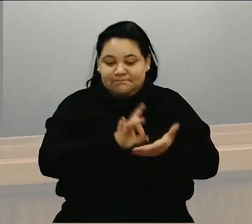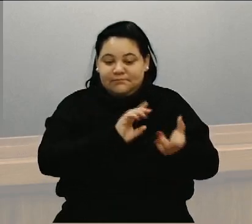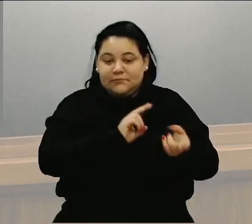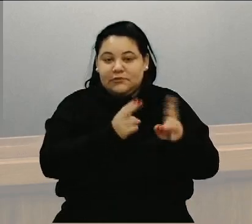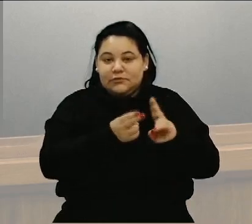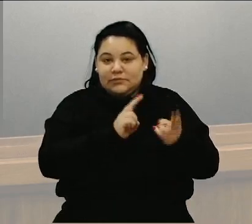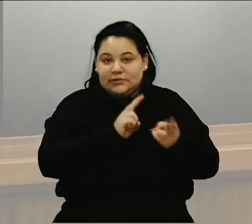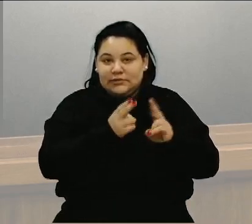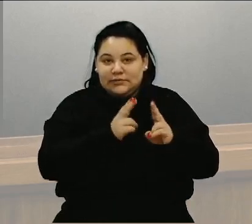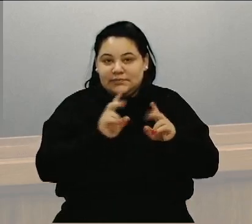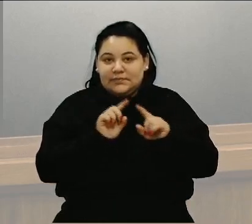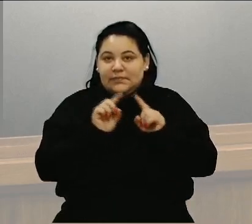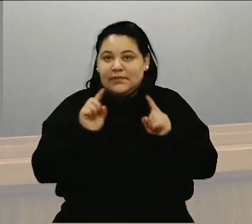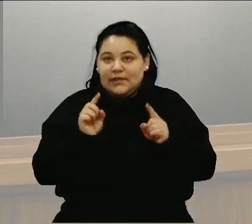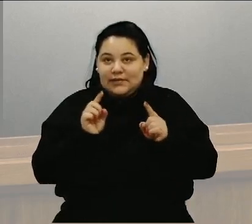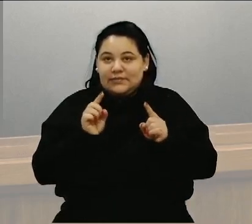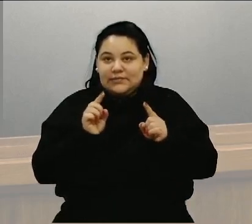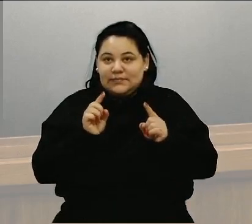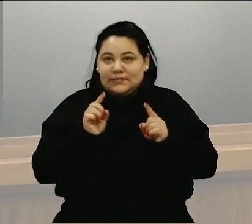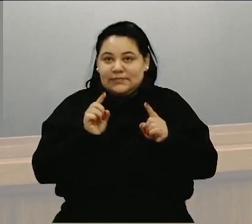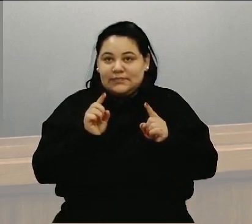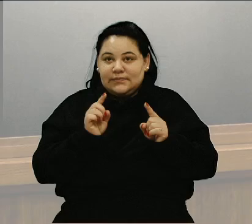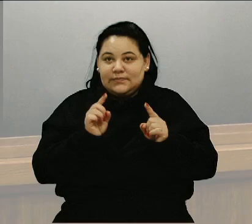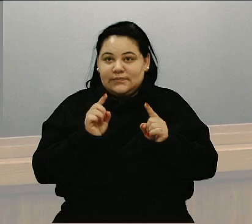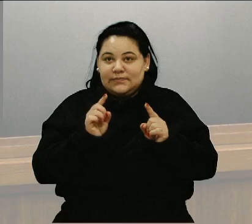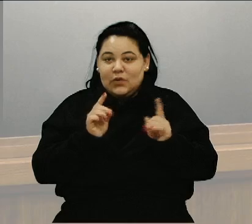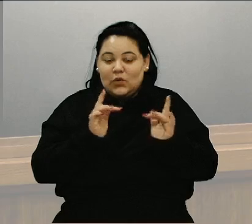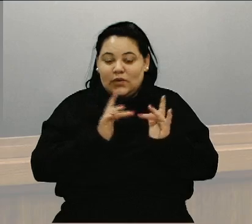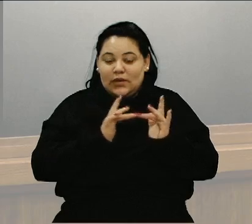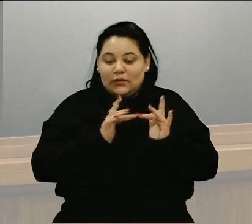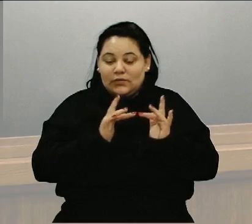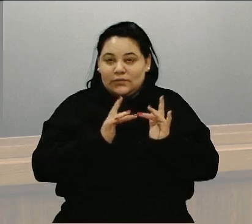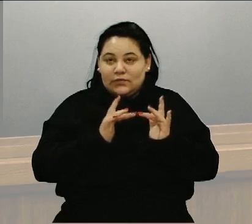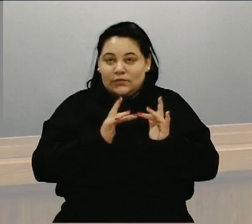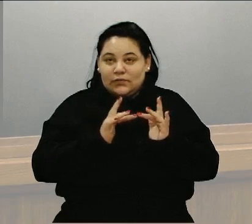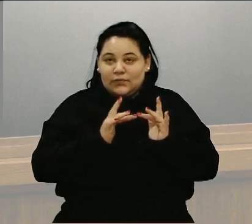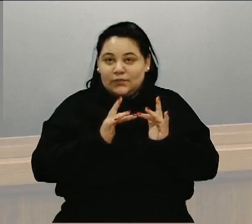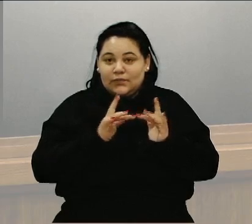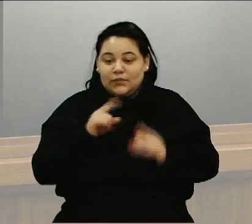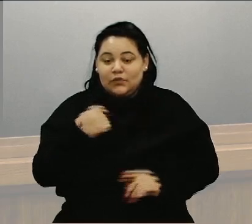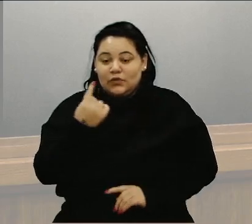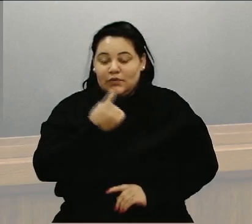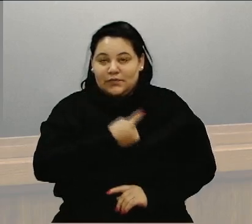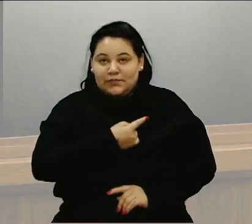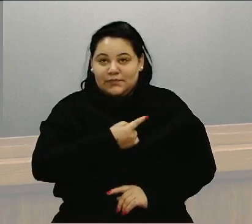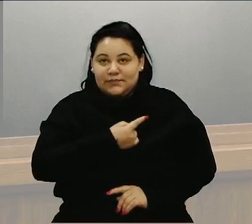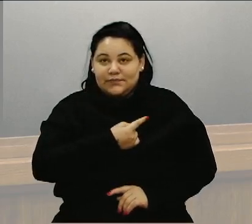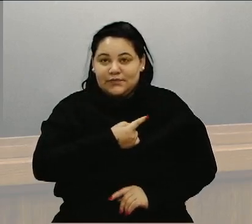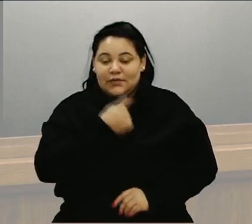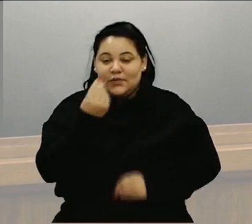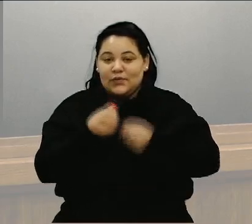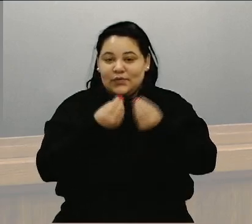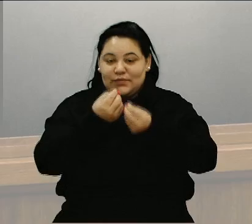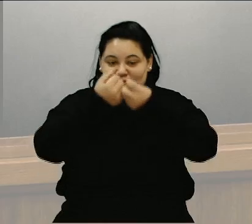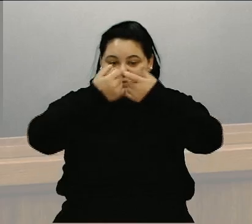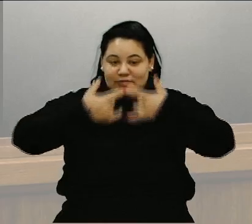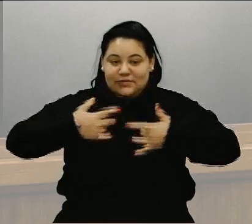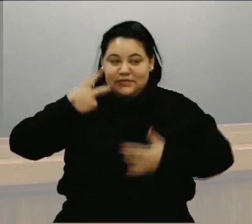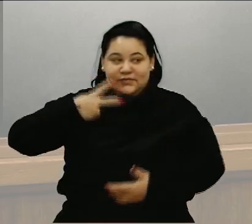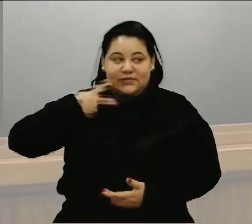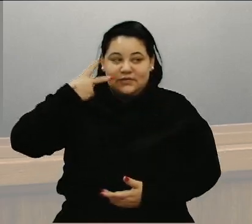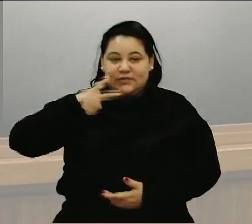Mas o meu contato, como todos nós aqui, é com a mesa, como diz a vereadora